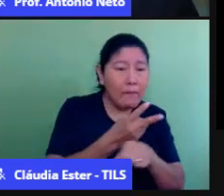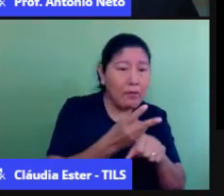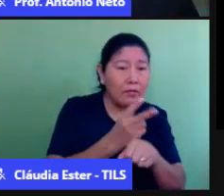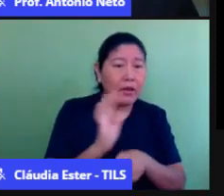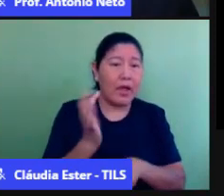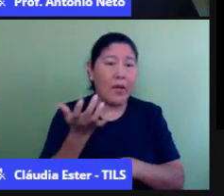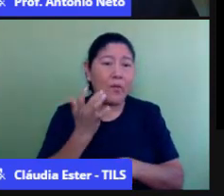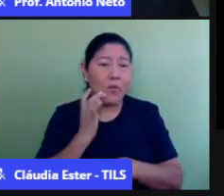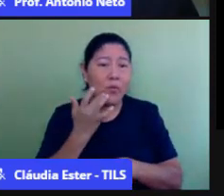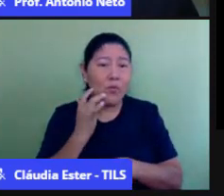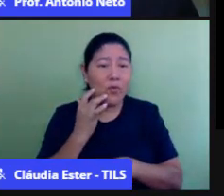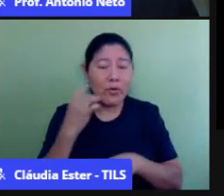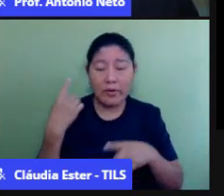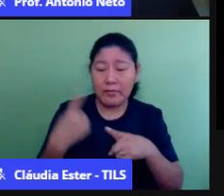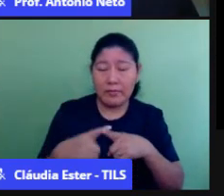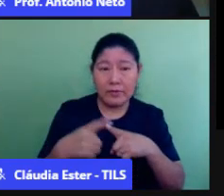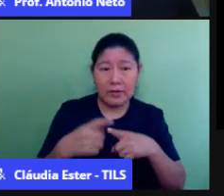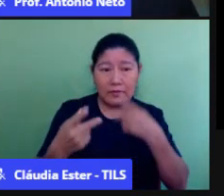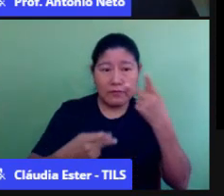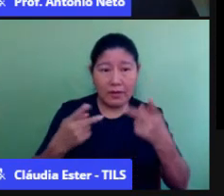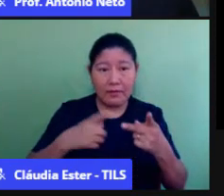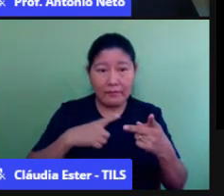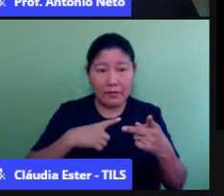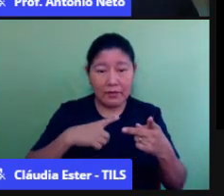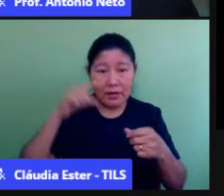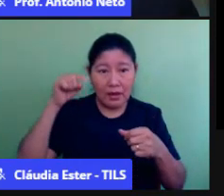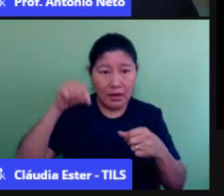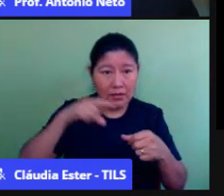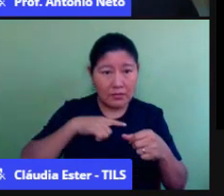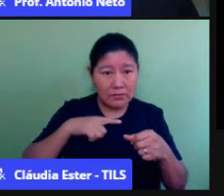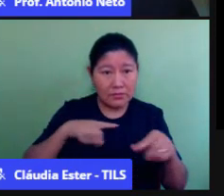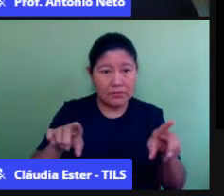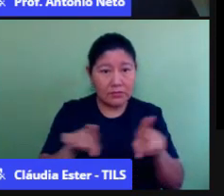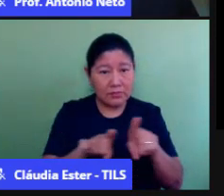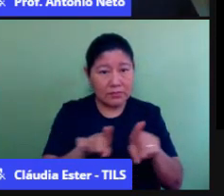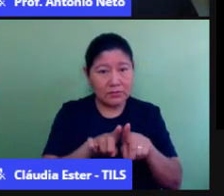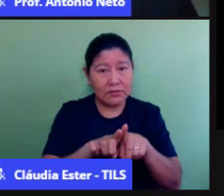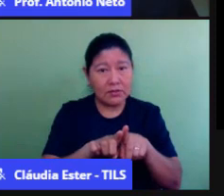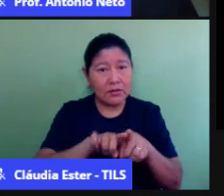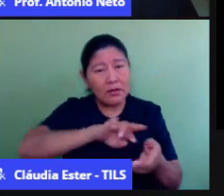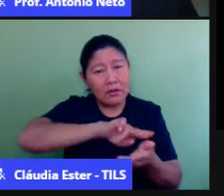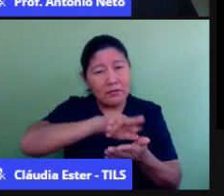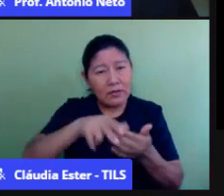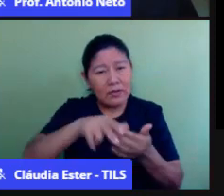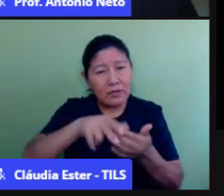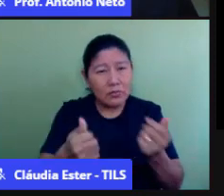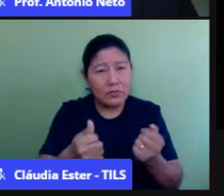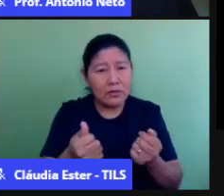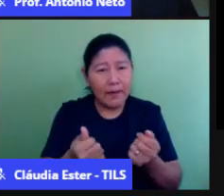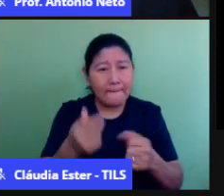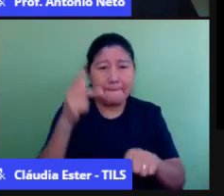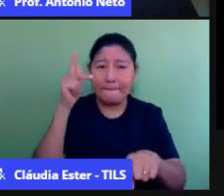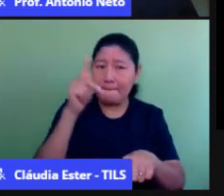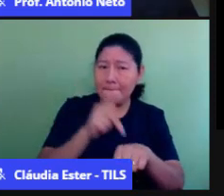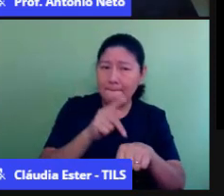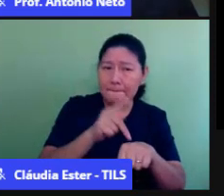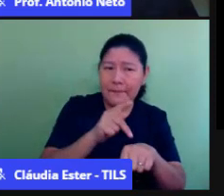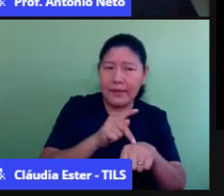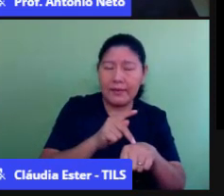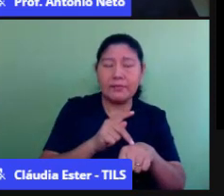uma região de solo fértil e de muitas terras devolutas, né? São terras devolutas que